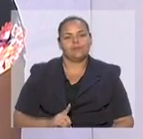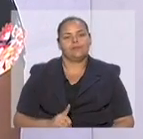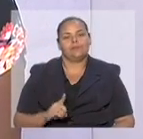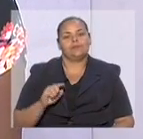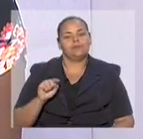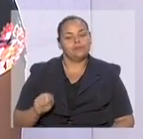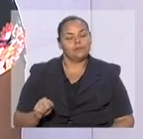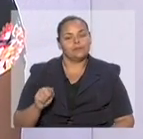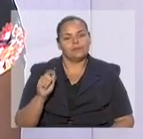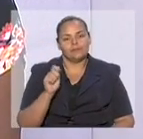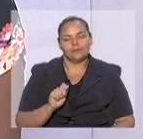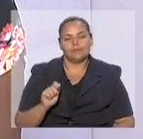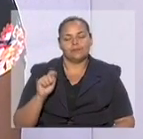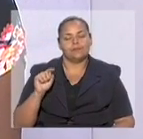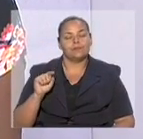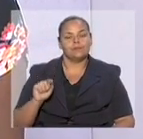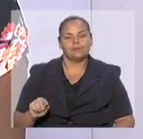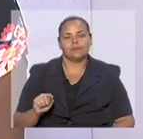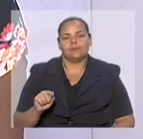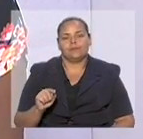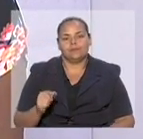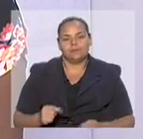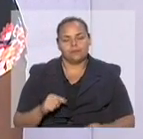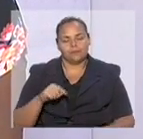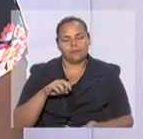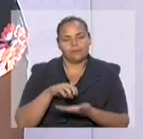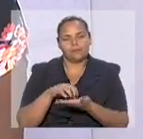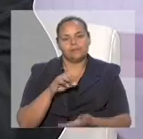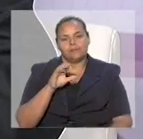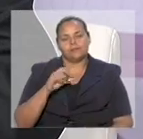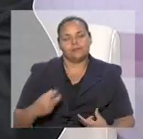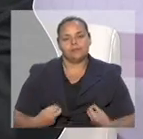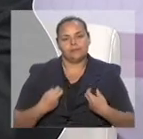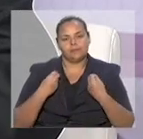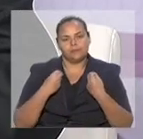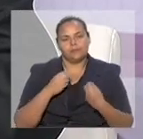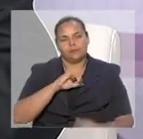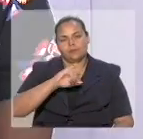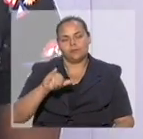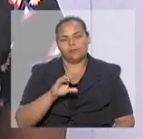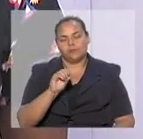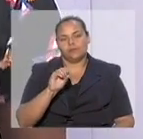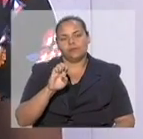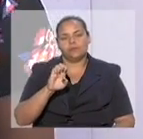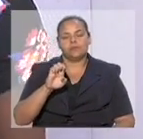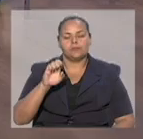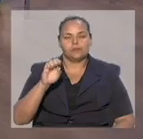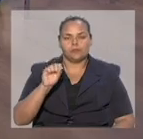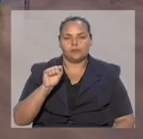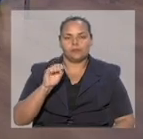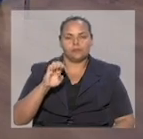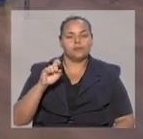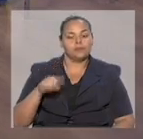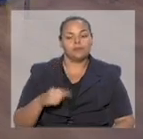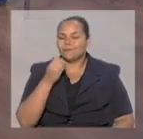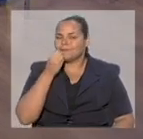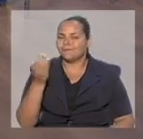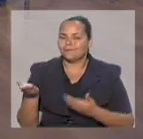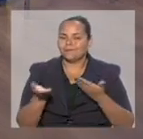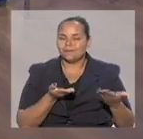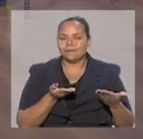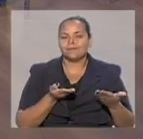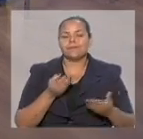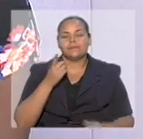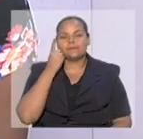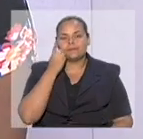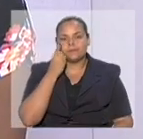gestão assistencial da Fundação do Câncer, doutor José Eduardo Couto. Olá, sejam bem-vindos aqui ao programa Toda